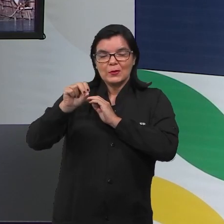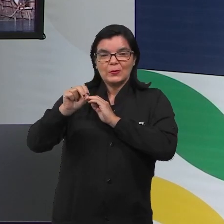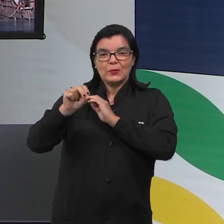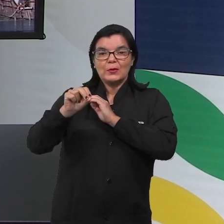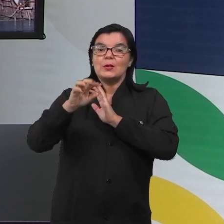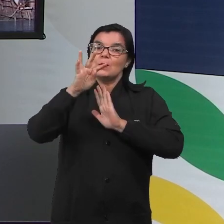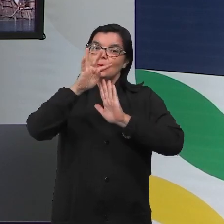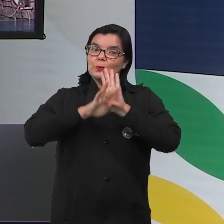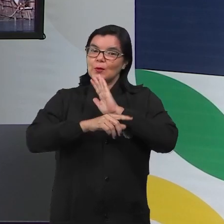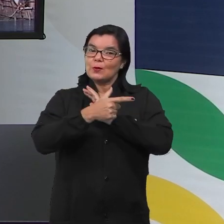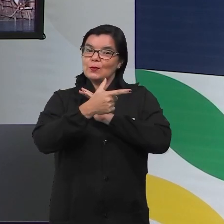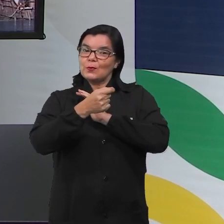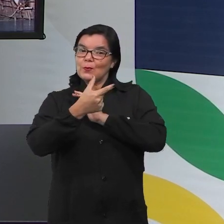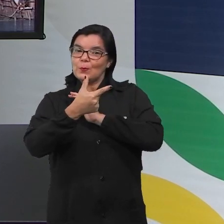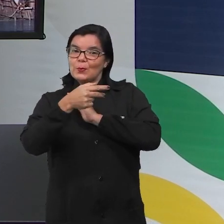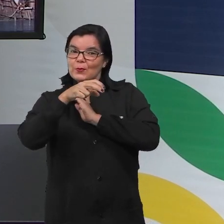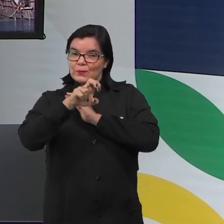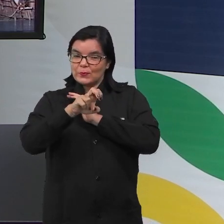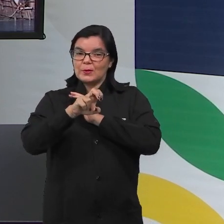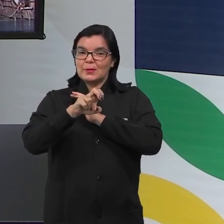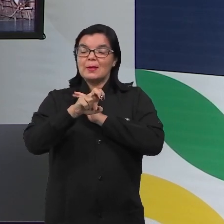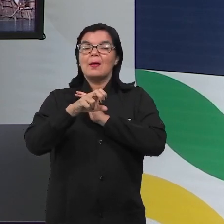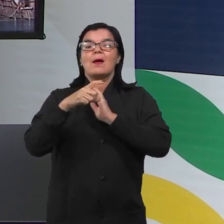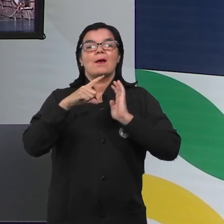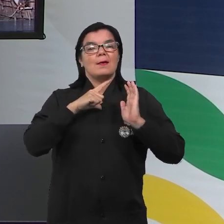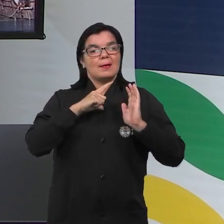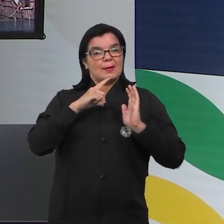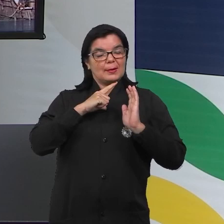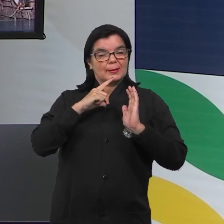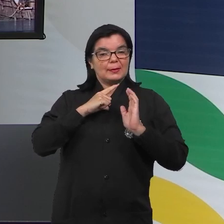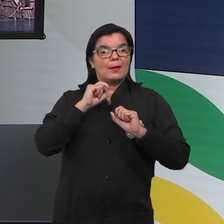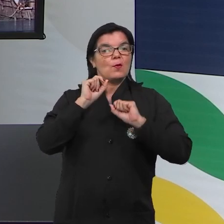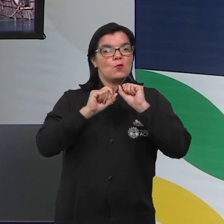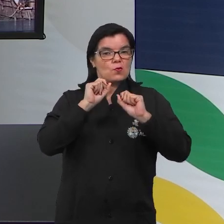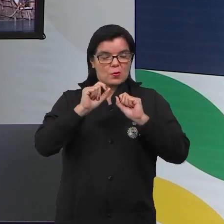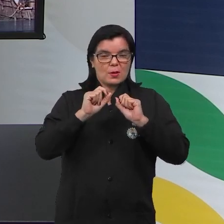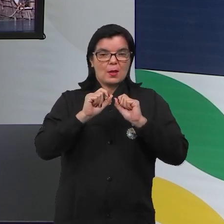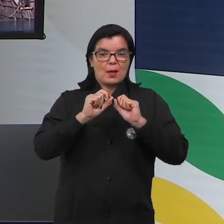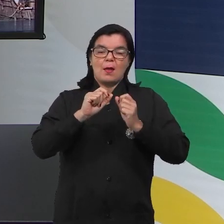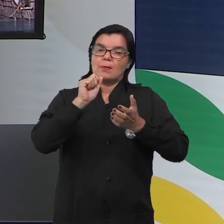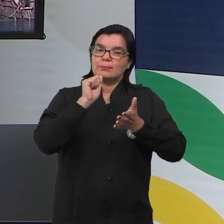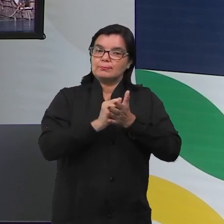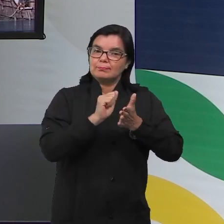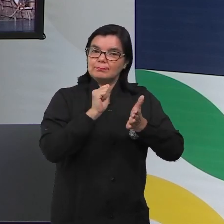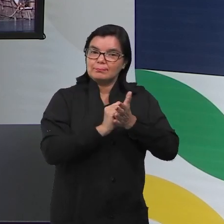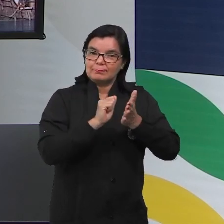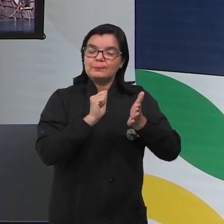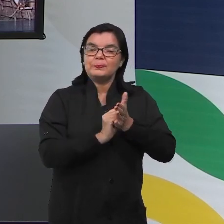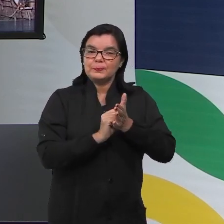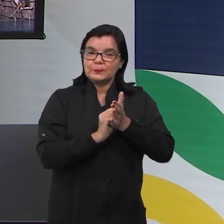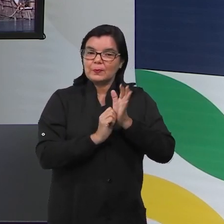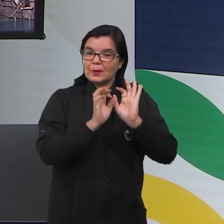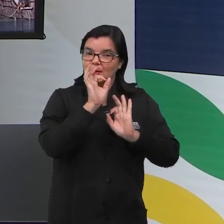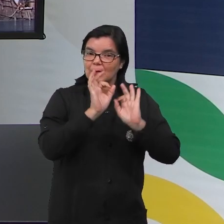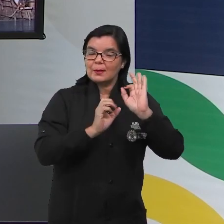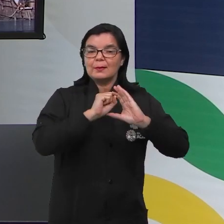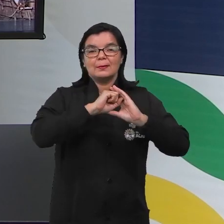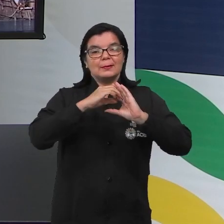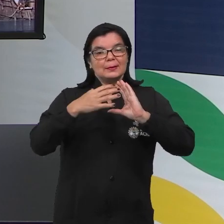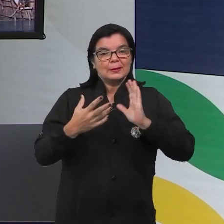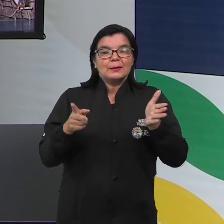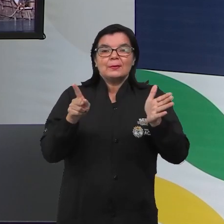em 2025. Ele vai trazer ali na sua produção, na sua constituição,